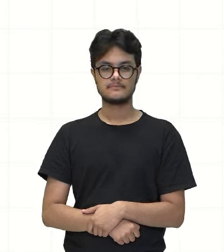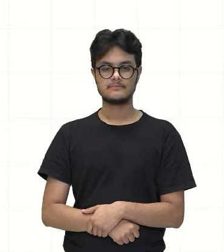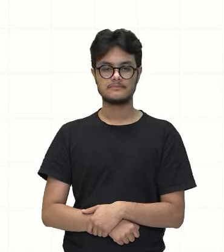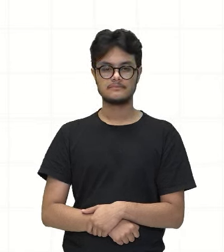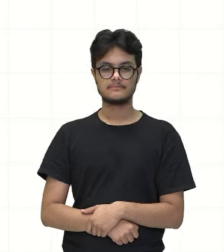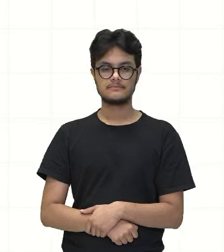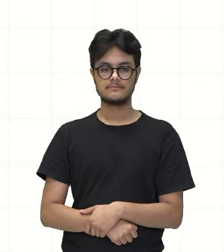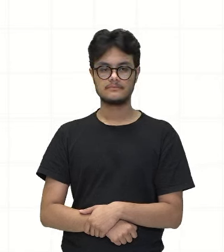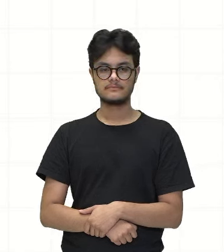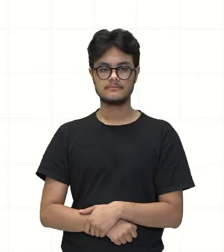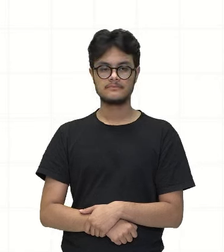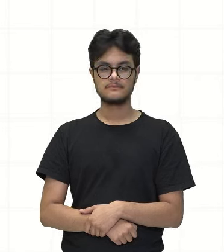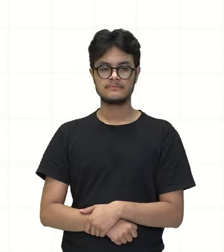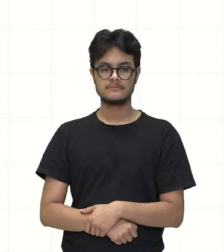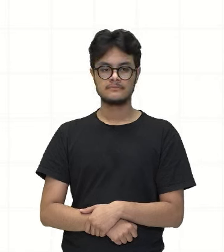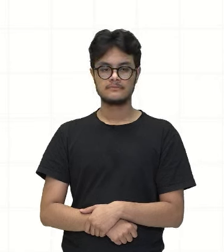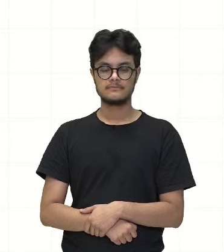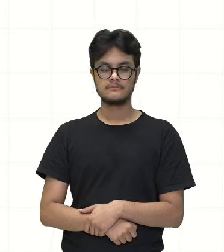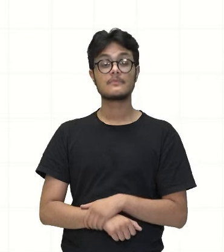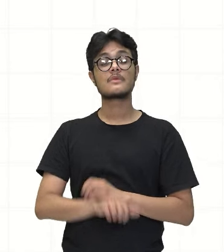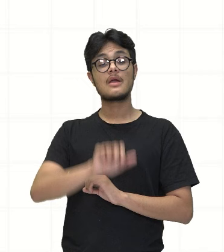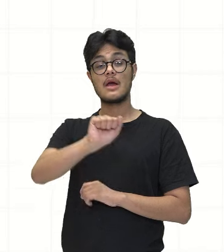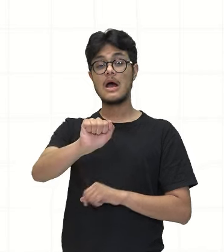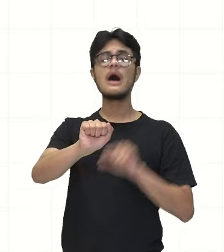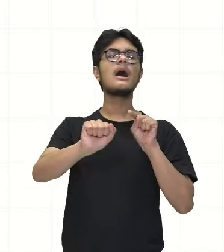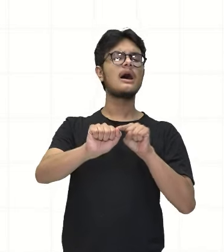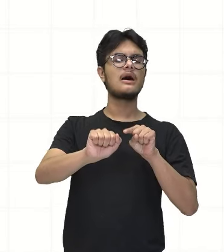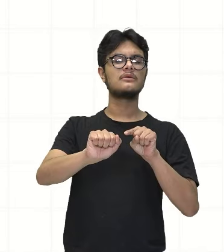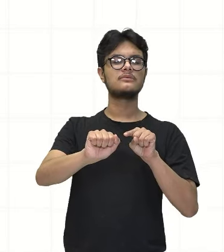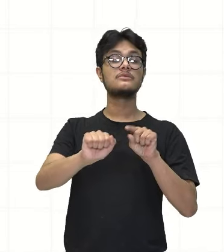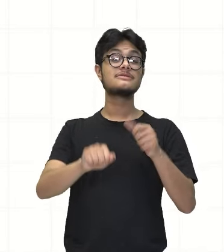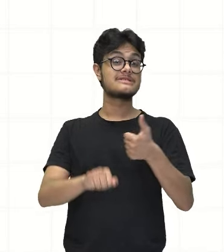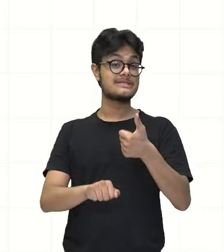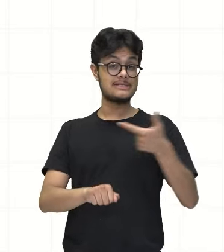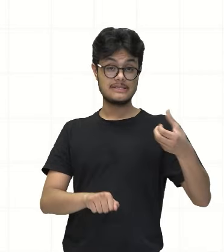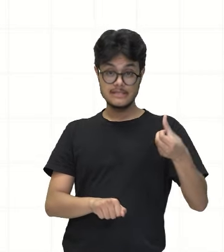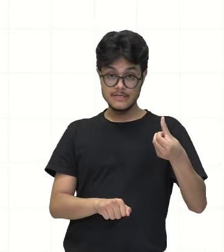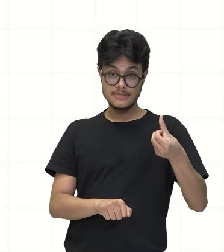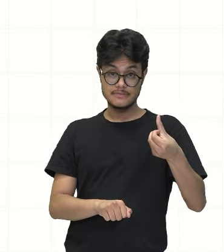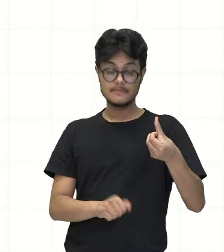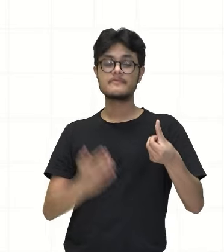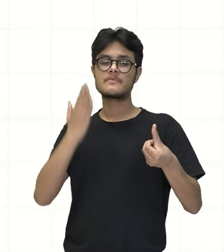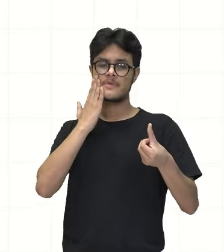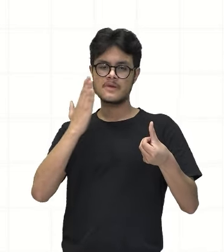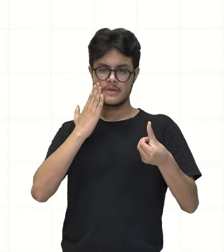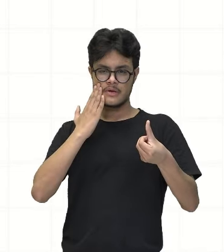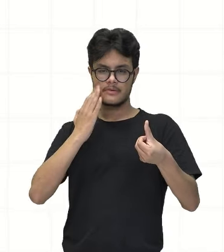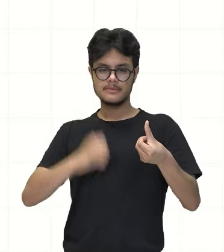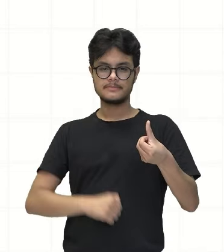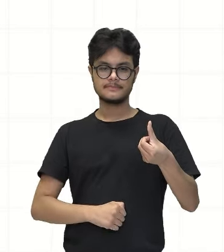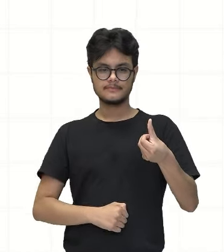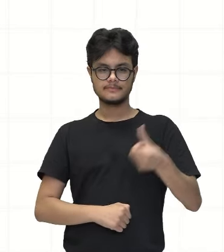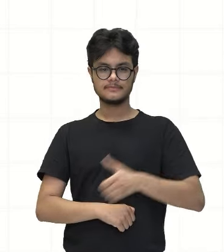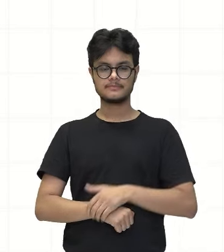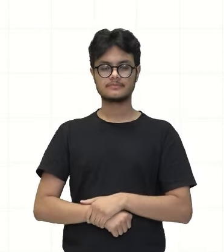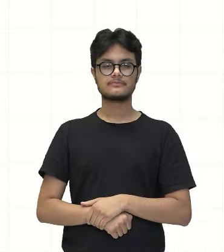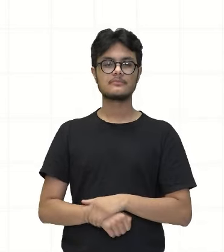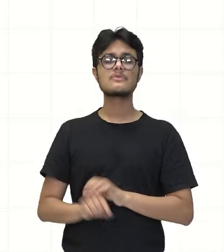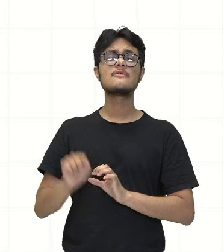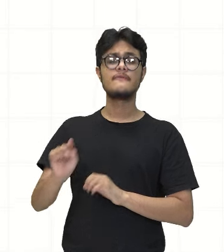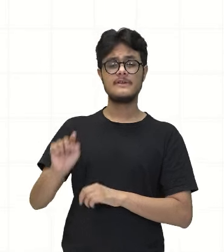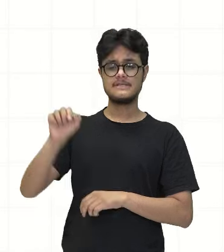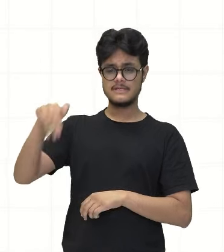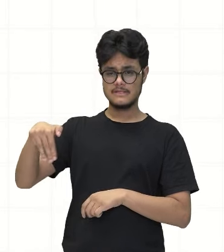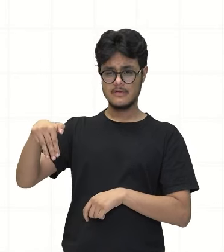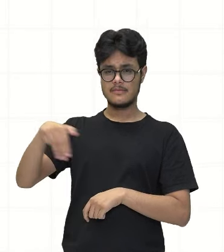B. Então, a hipotenusa A vale 16, né? Esse 16 aqui, que já está no problema.